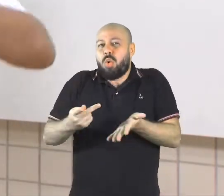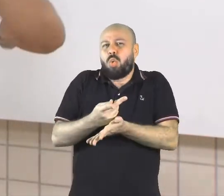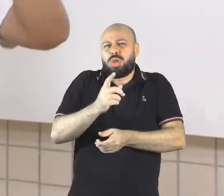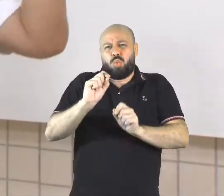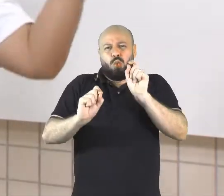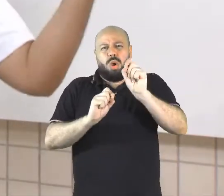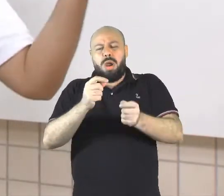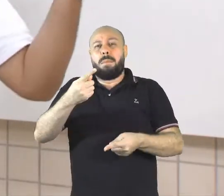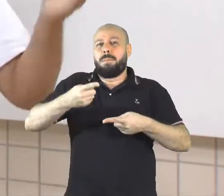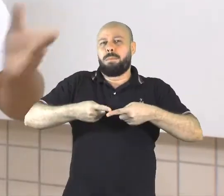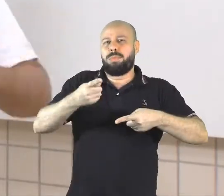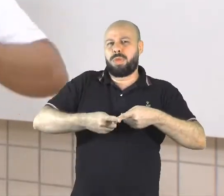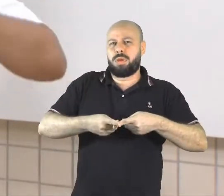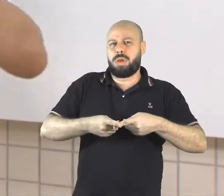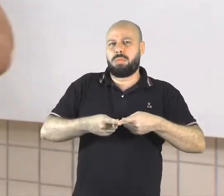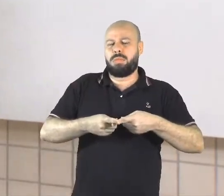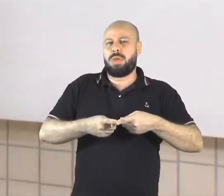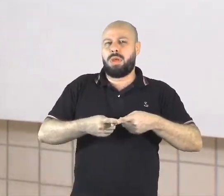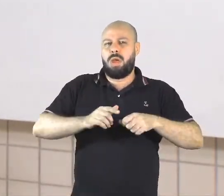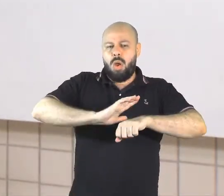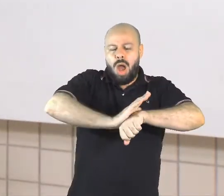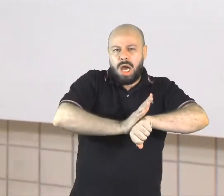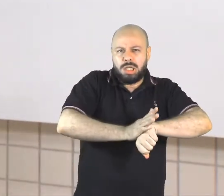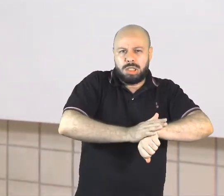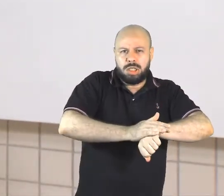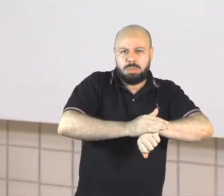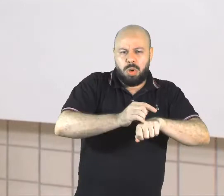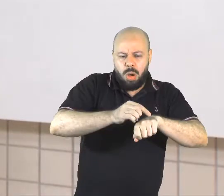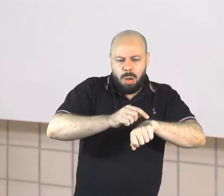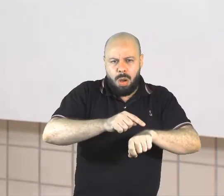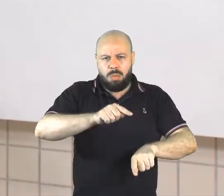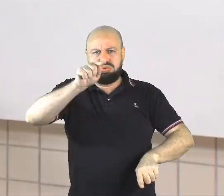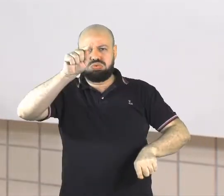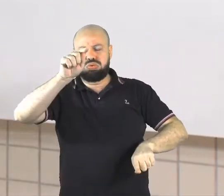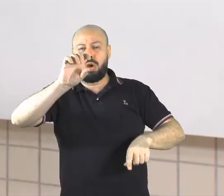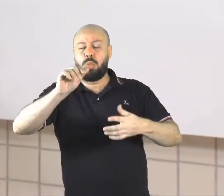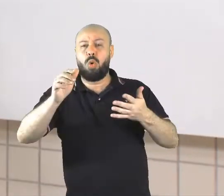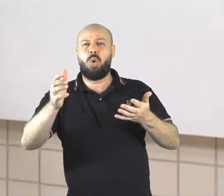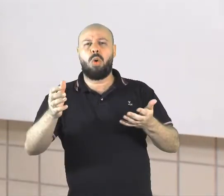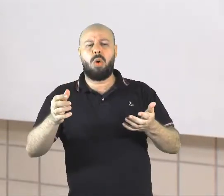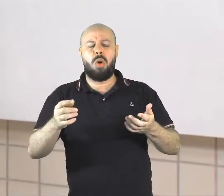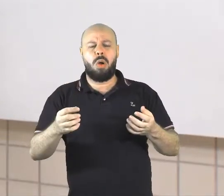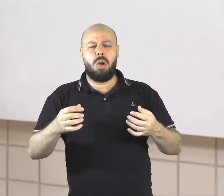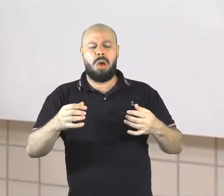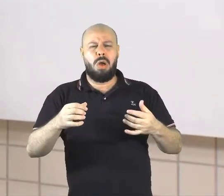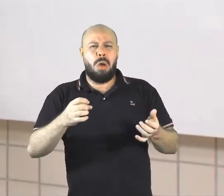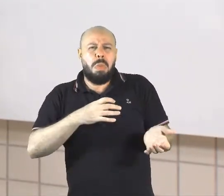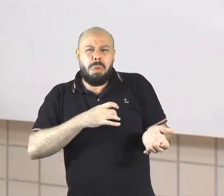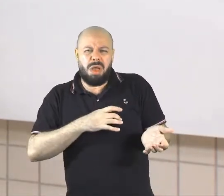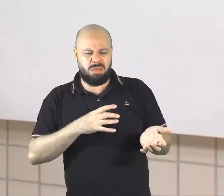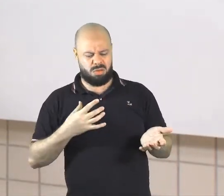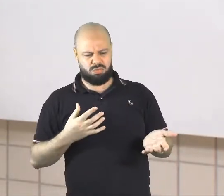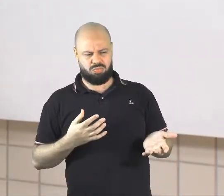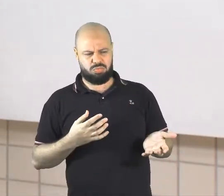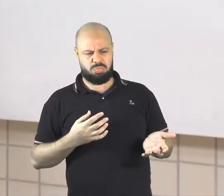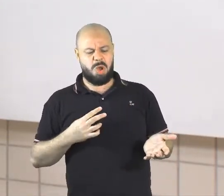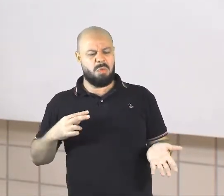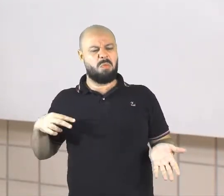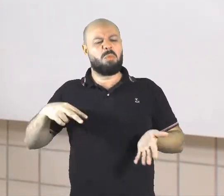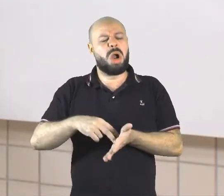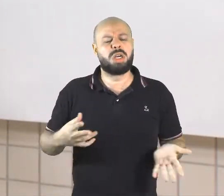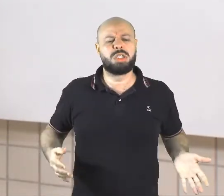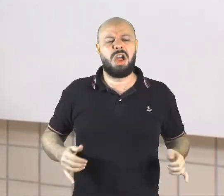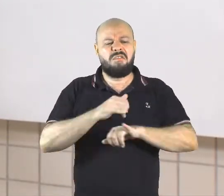Está aumentando o racismo ou as pessoas que deixaram de ter medo e não aceitam mais, né, esse tipo de